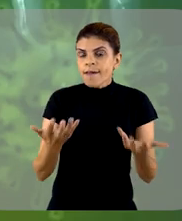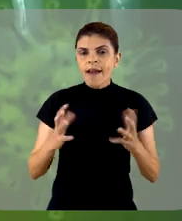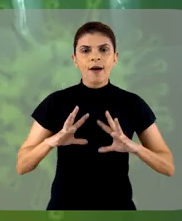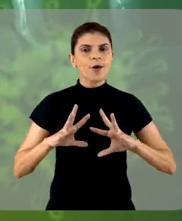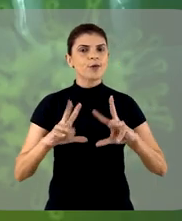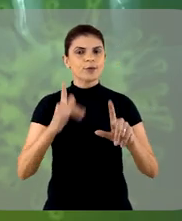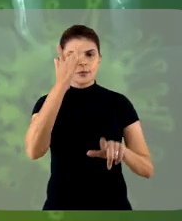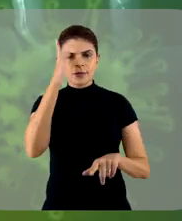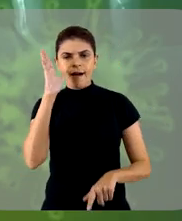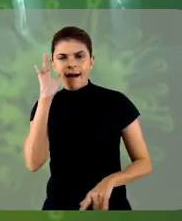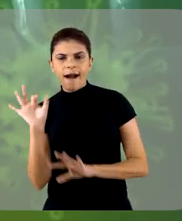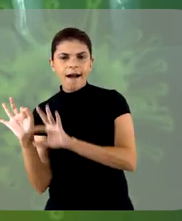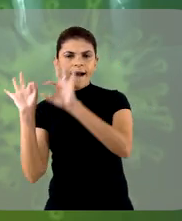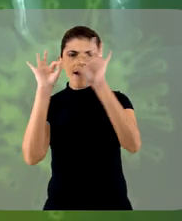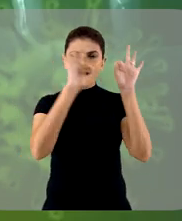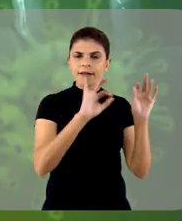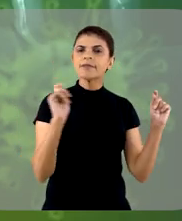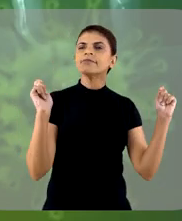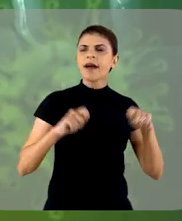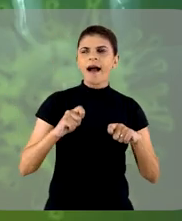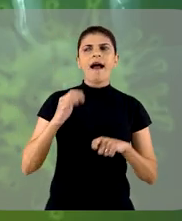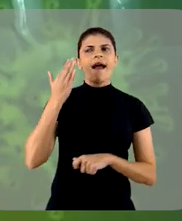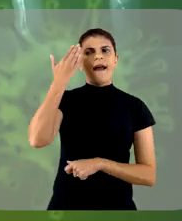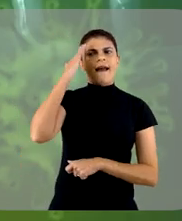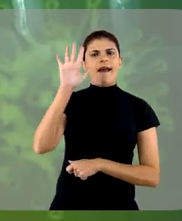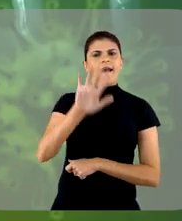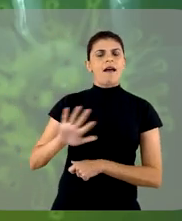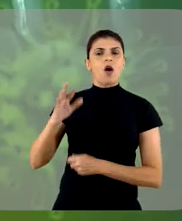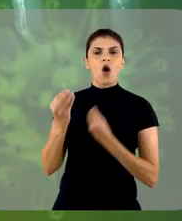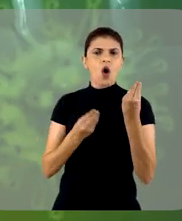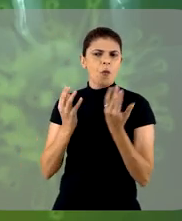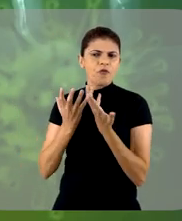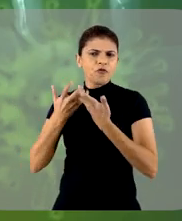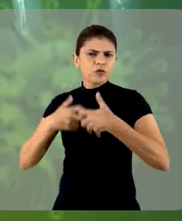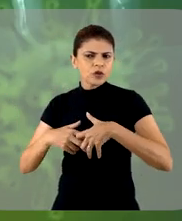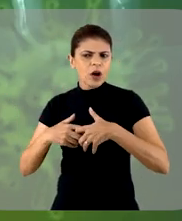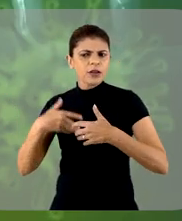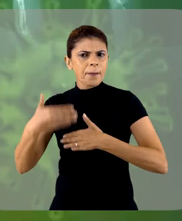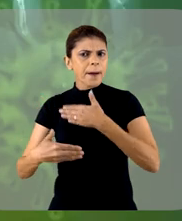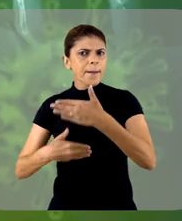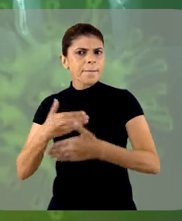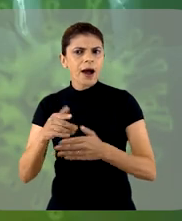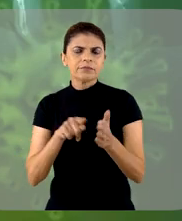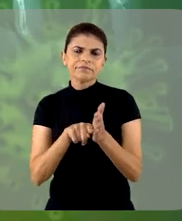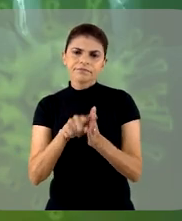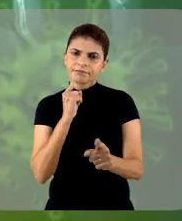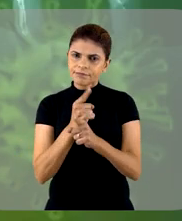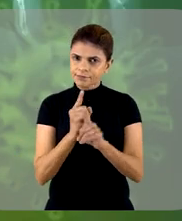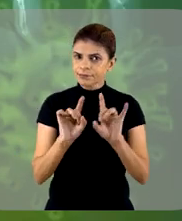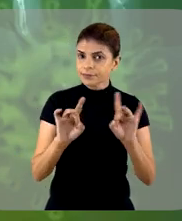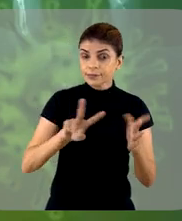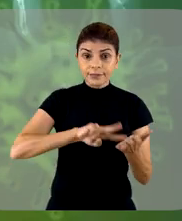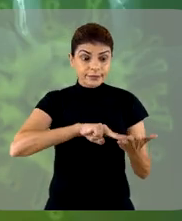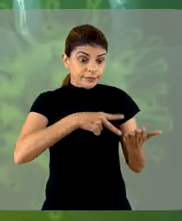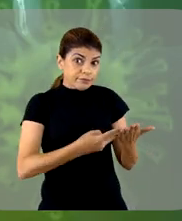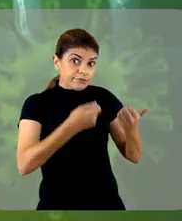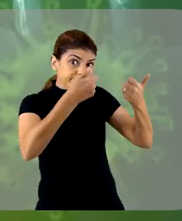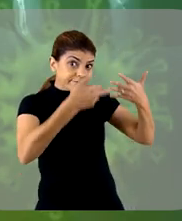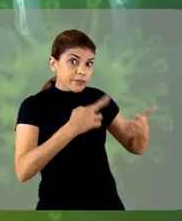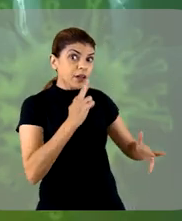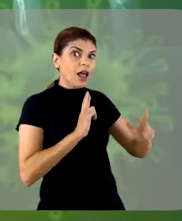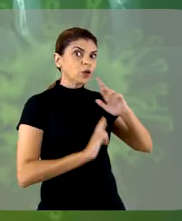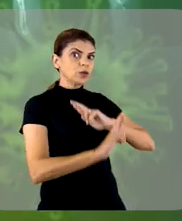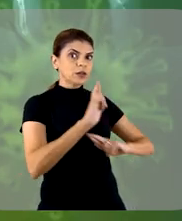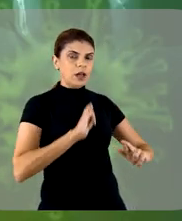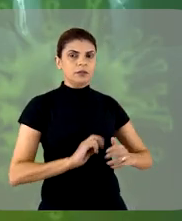que todo mundo que assista saiba entender como funciona o passo a passo do diagnóstico e como interpretar minimamente